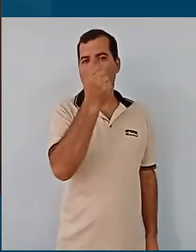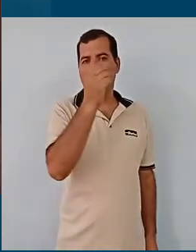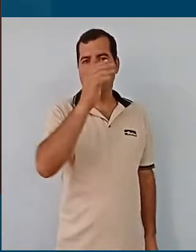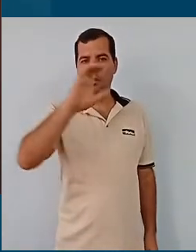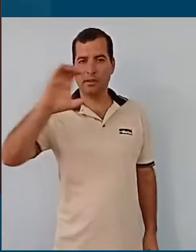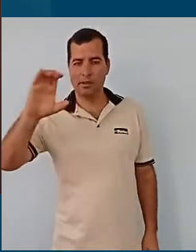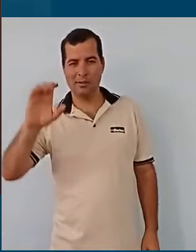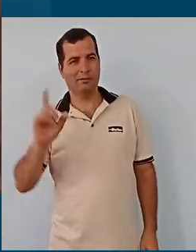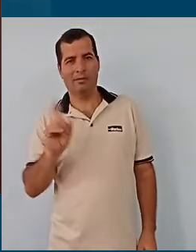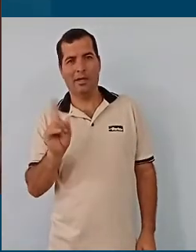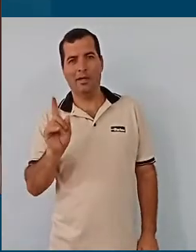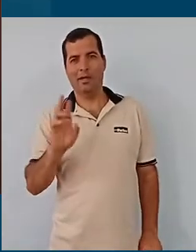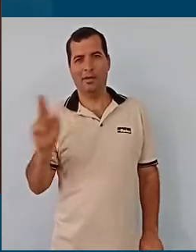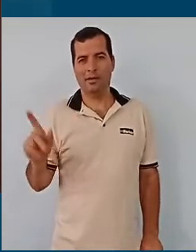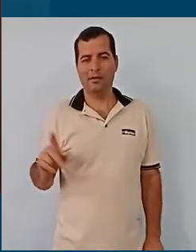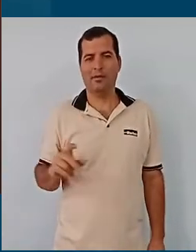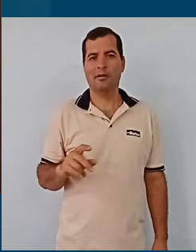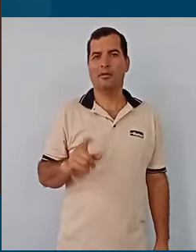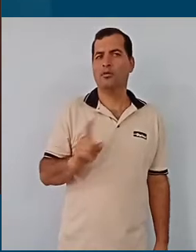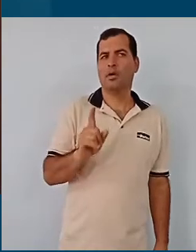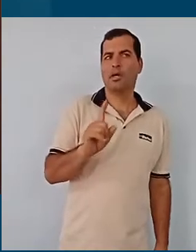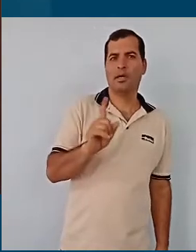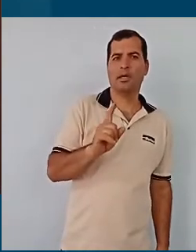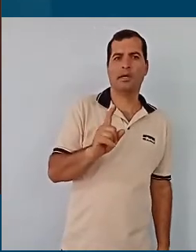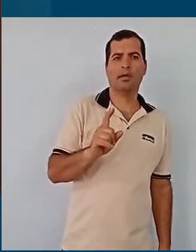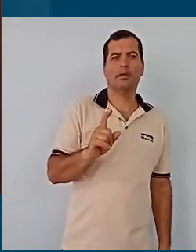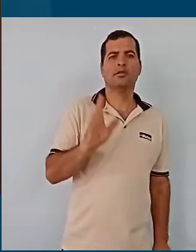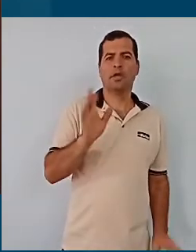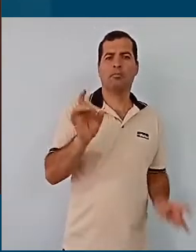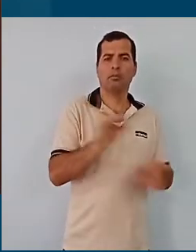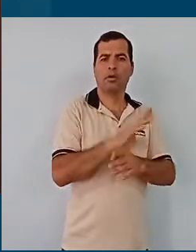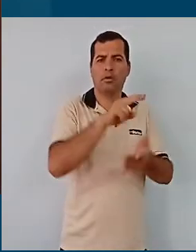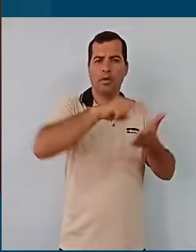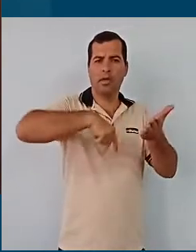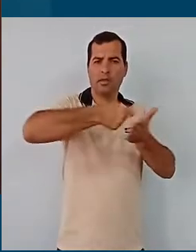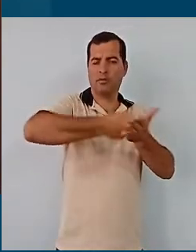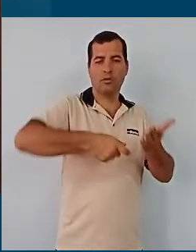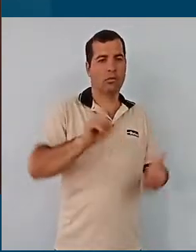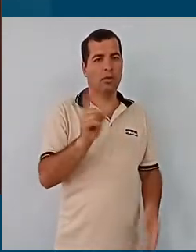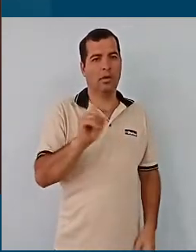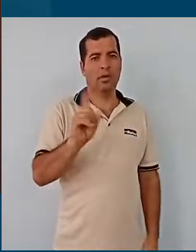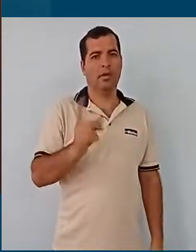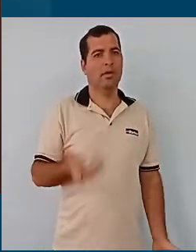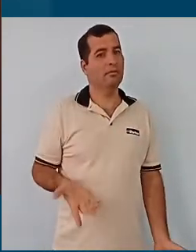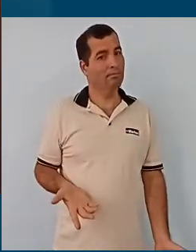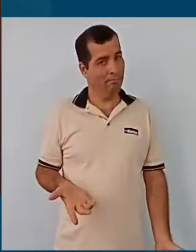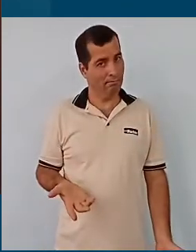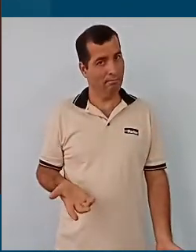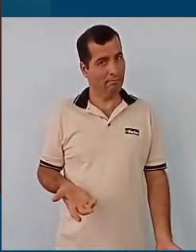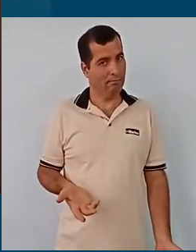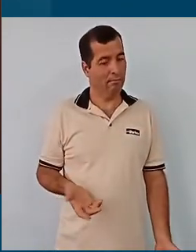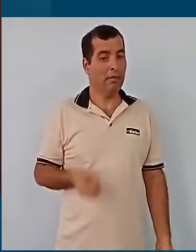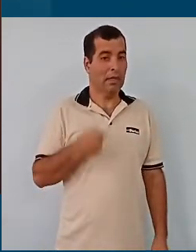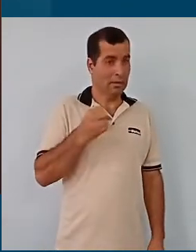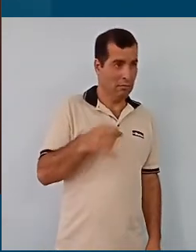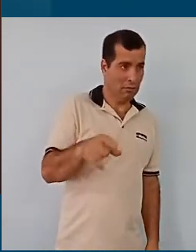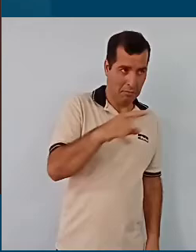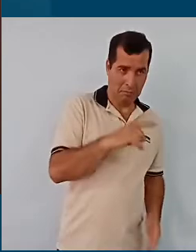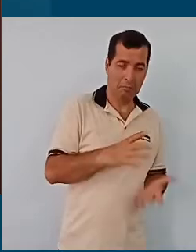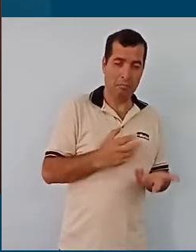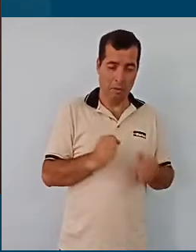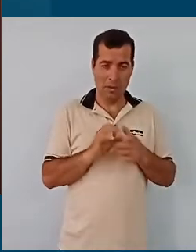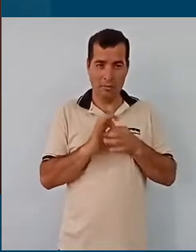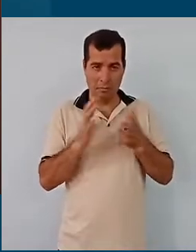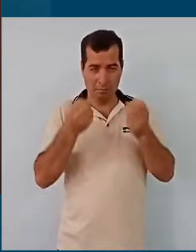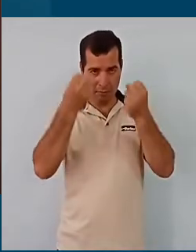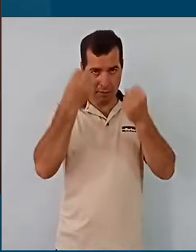é estando alfabetizada. Aliás, se vocês me permitem, eu vou ler